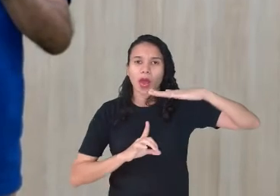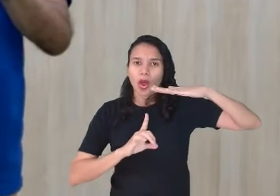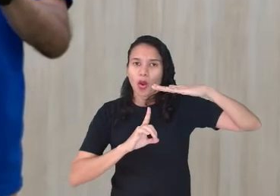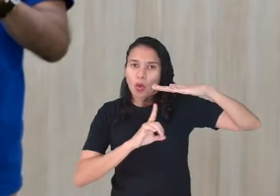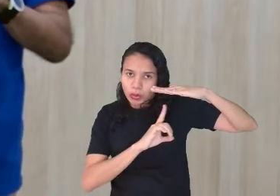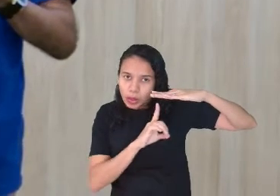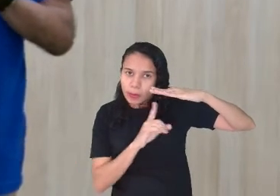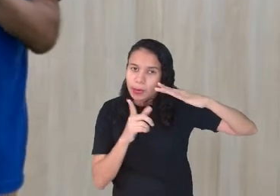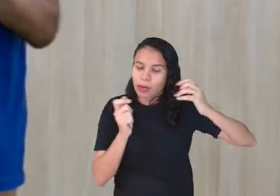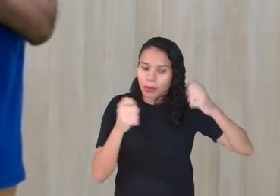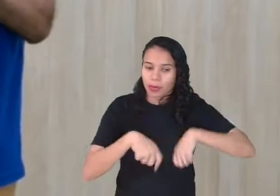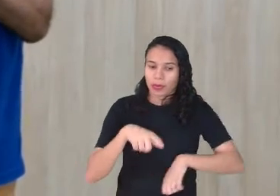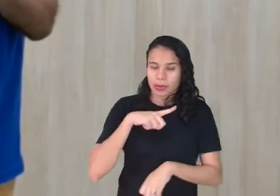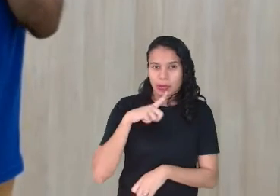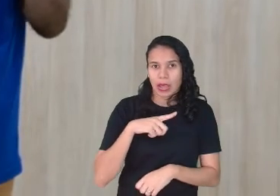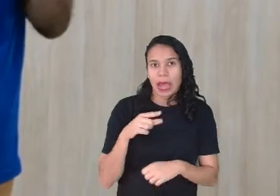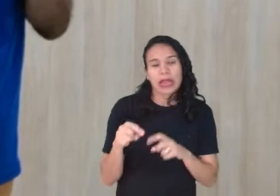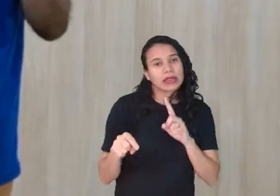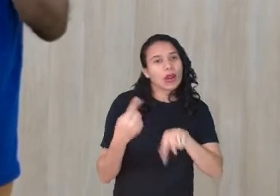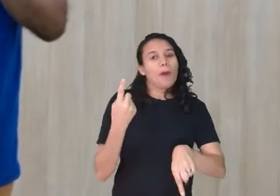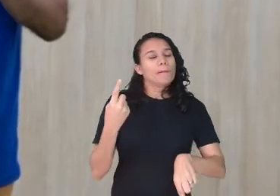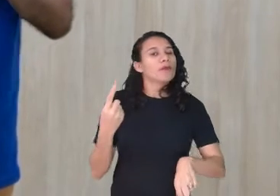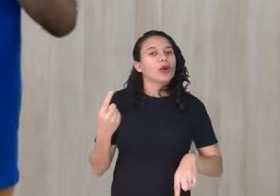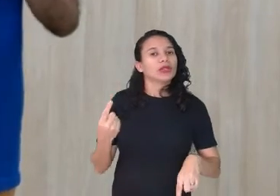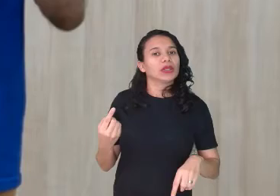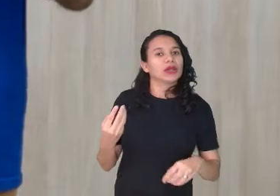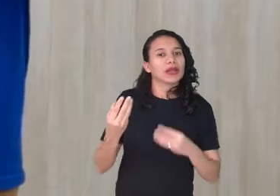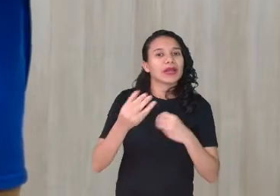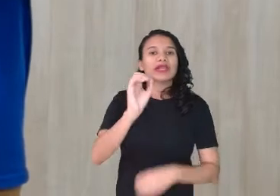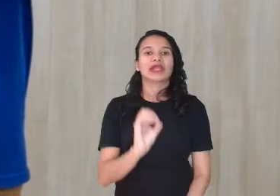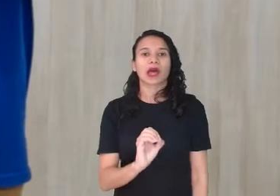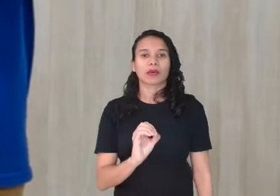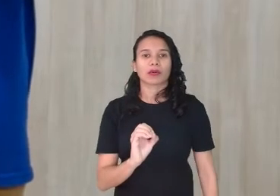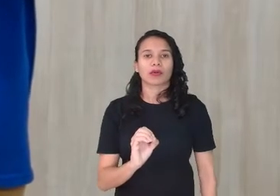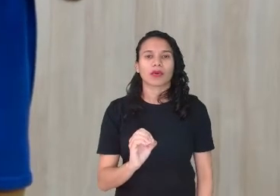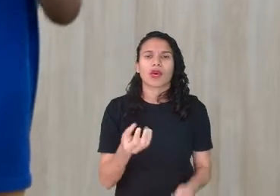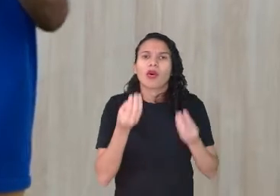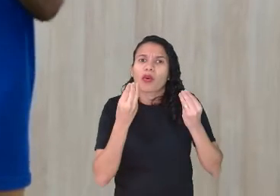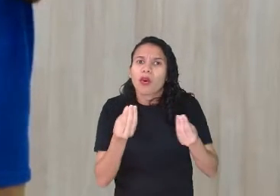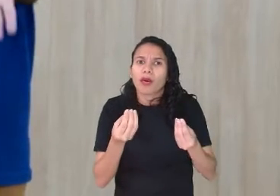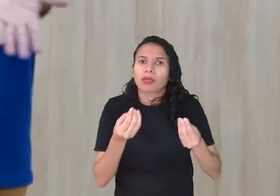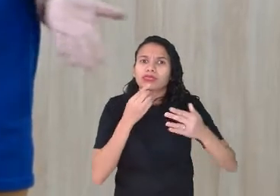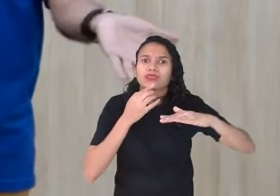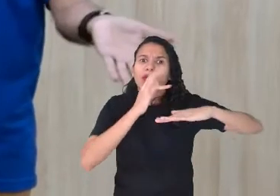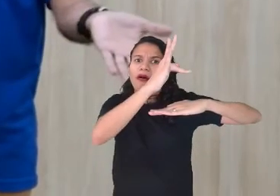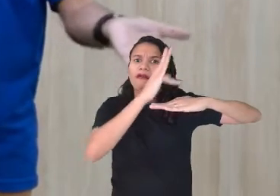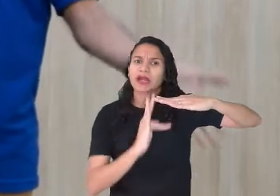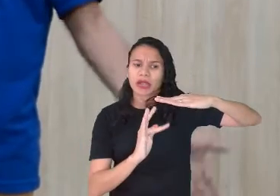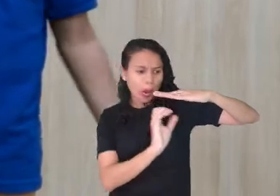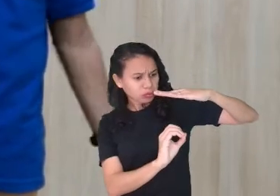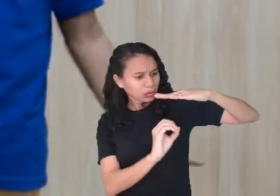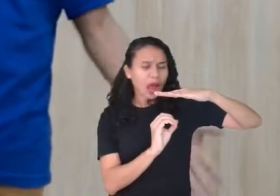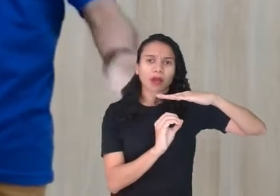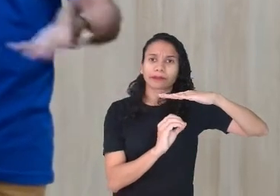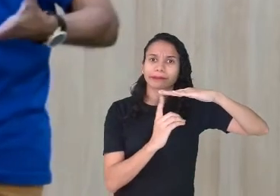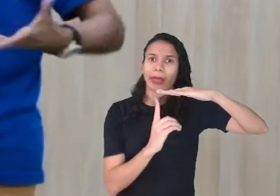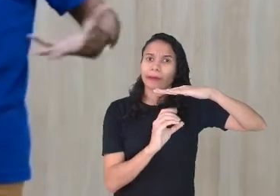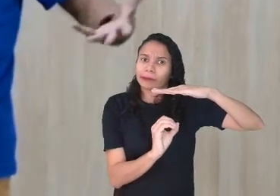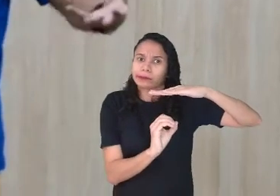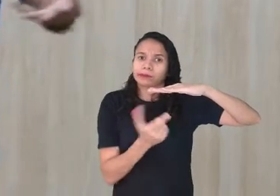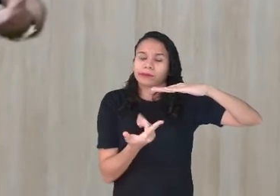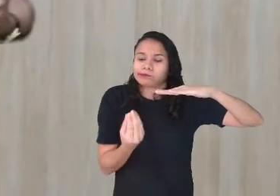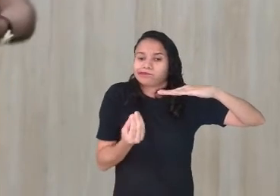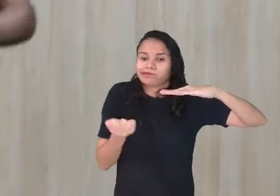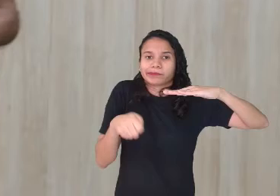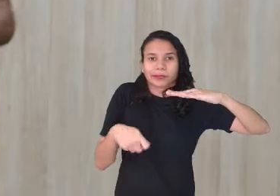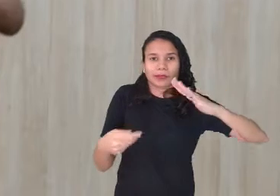casos possíveis, ele não pode de jeito nenhum ser zero. Porque como é que eu vou fazer uma probabilidade com um denominador zero? Não tem as possibilidades